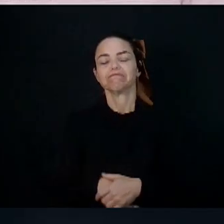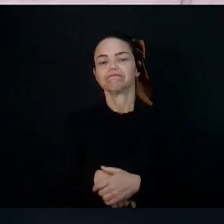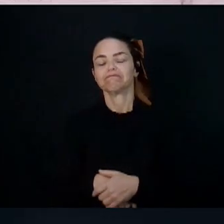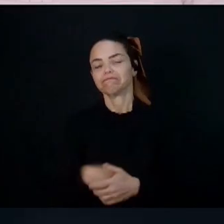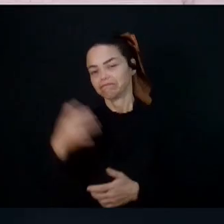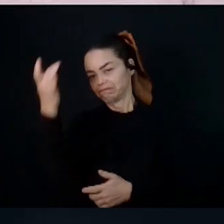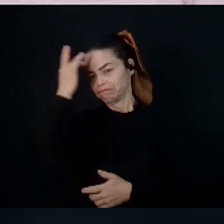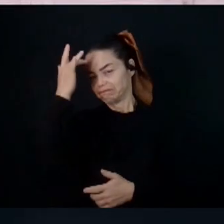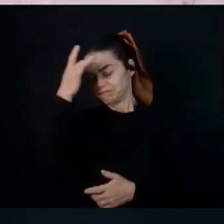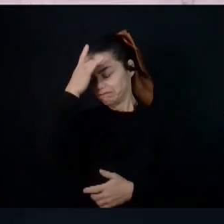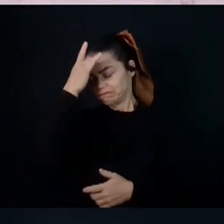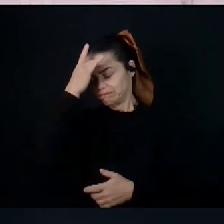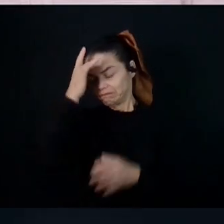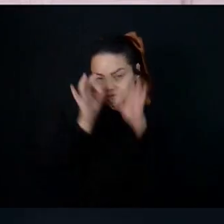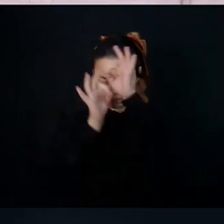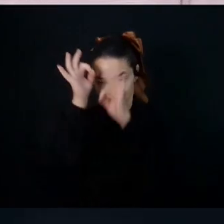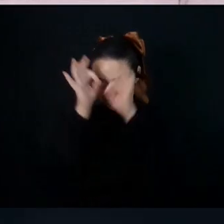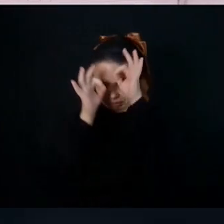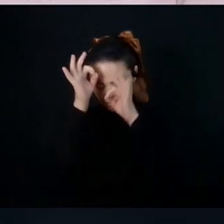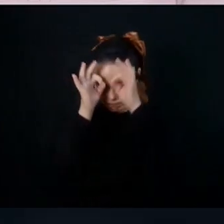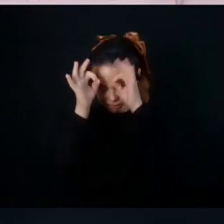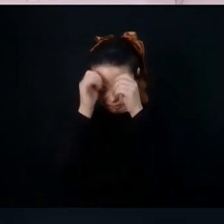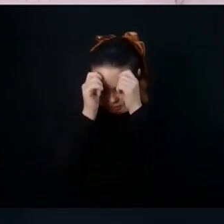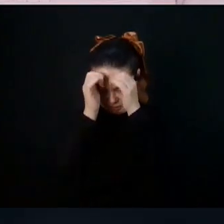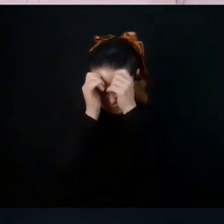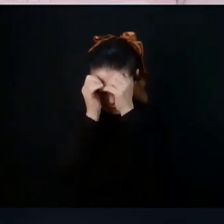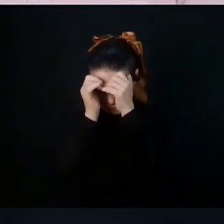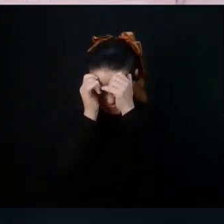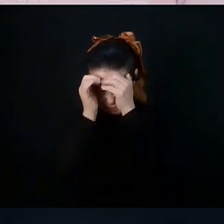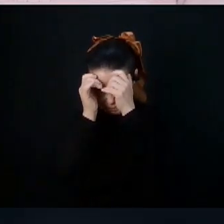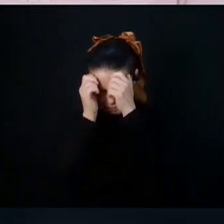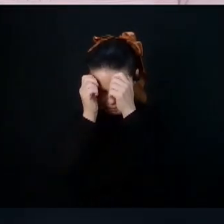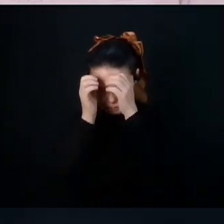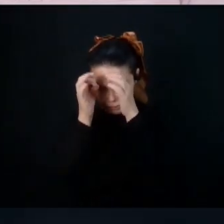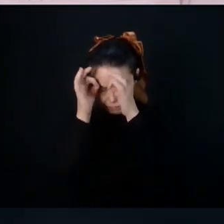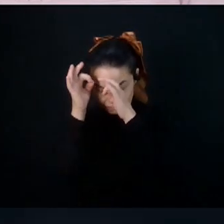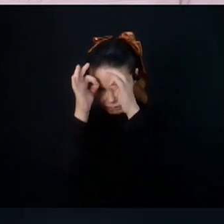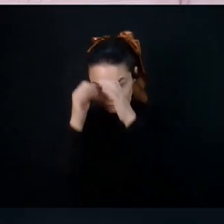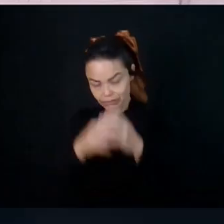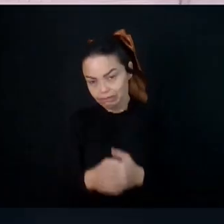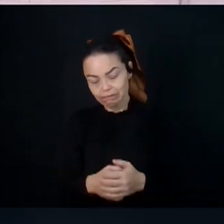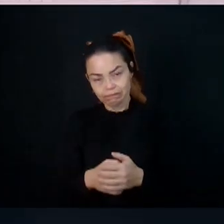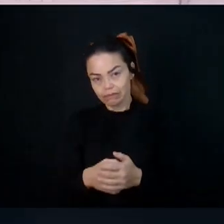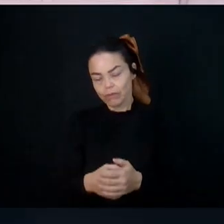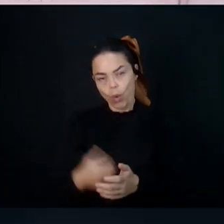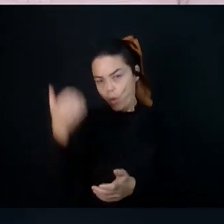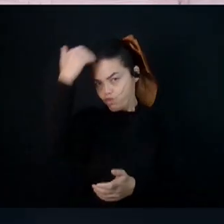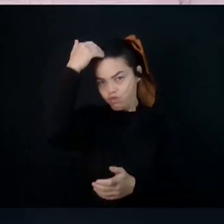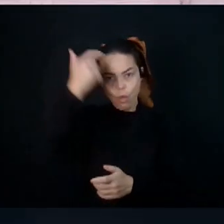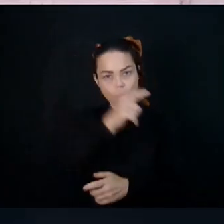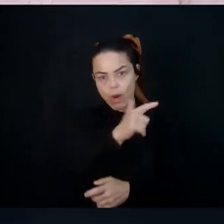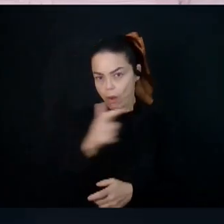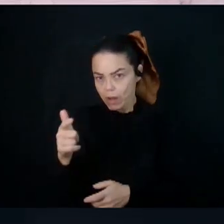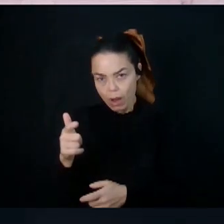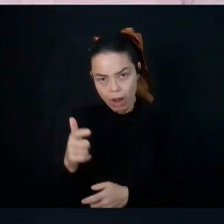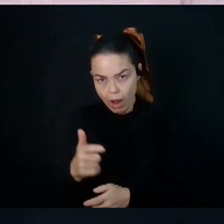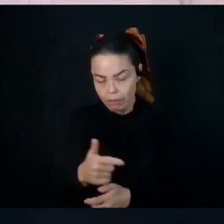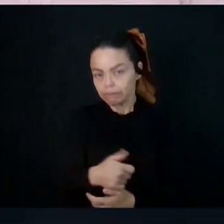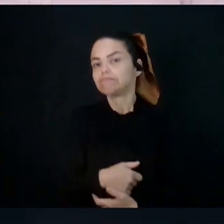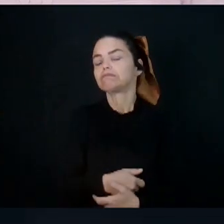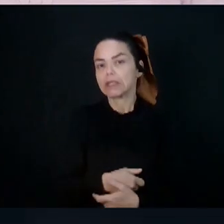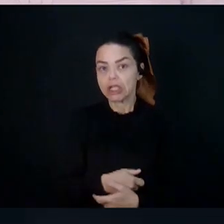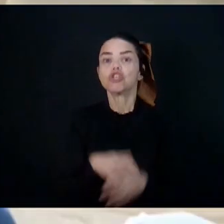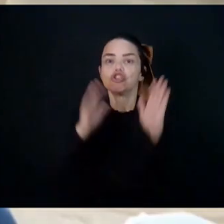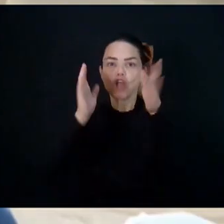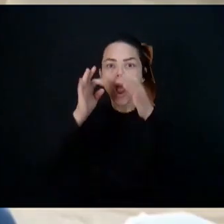um planejamento, isso, né? Não tem... E que não tem espaço para culpa. É isso mesmo? Olha só, Érica.